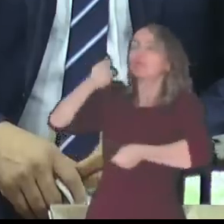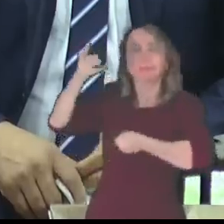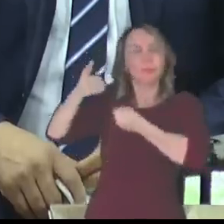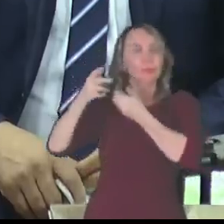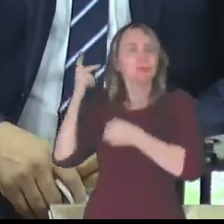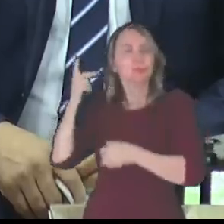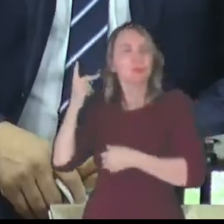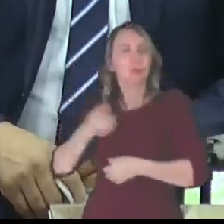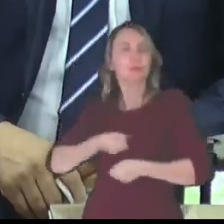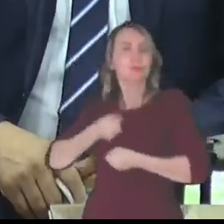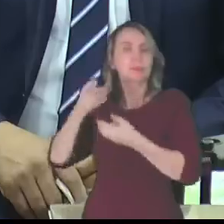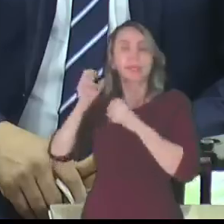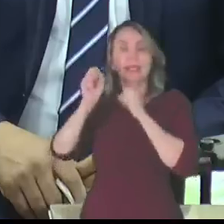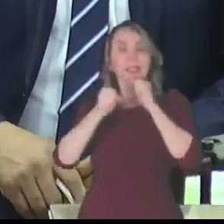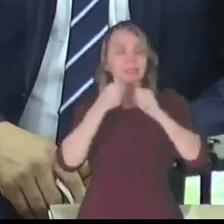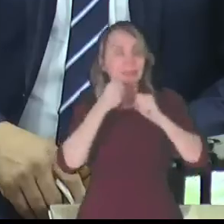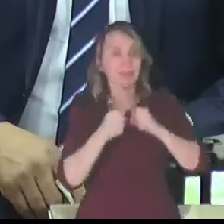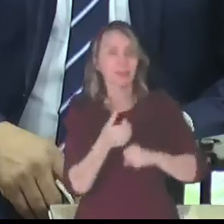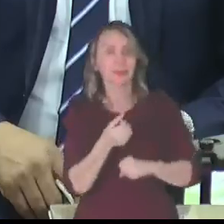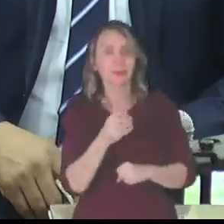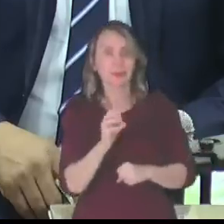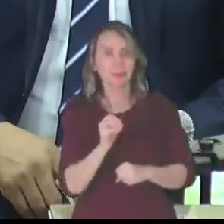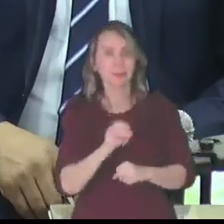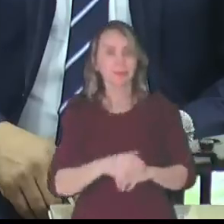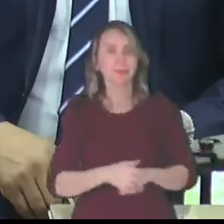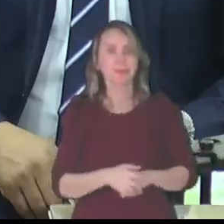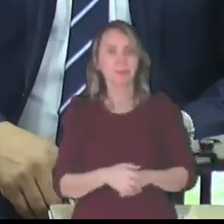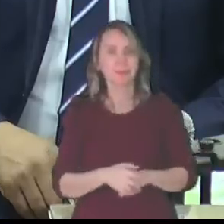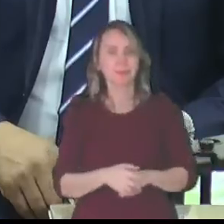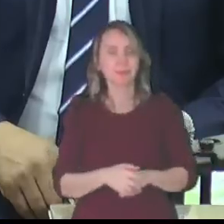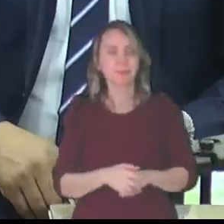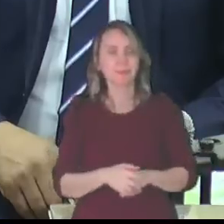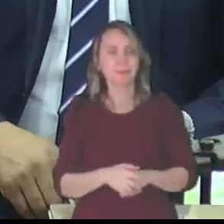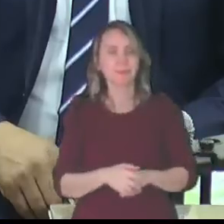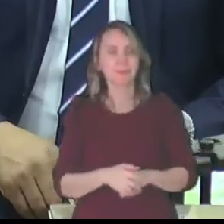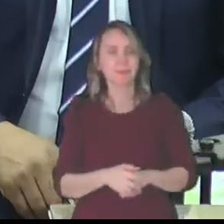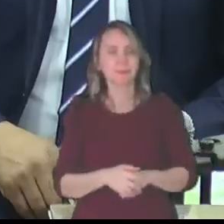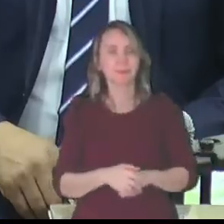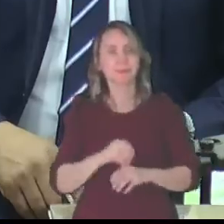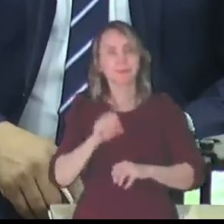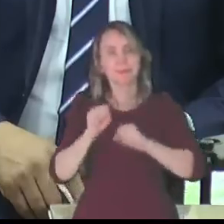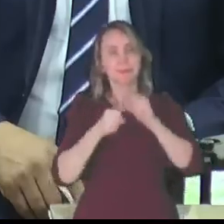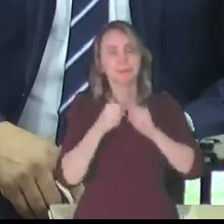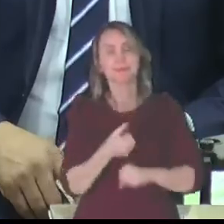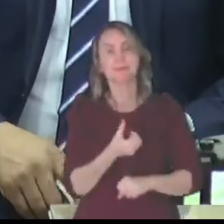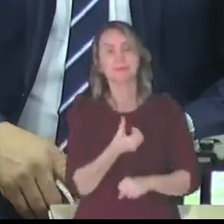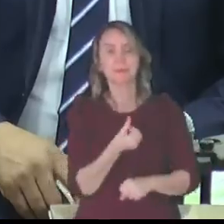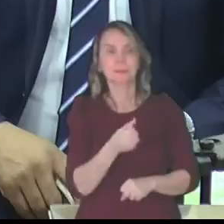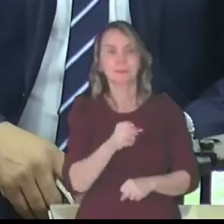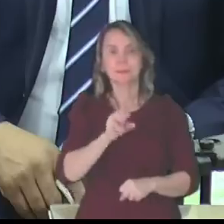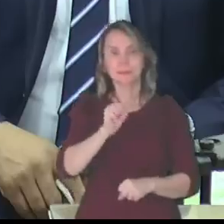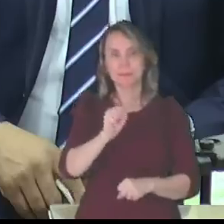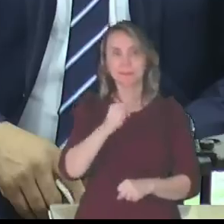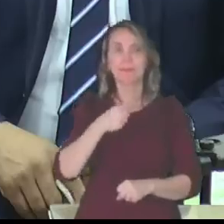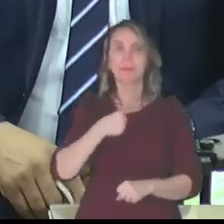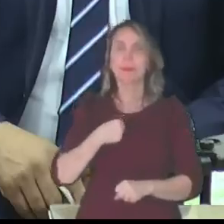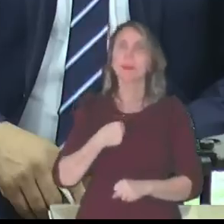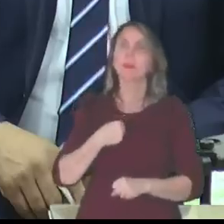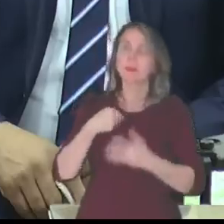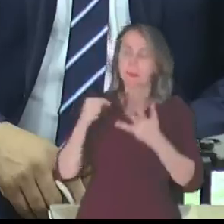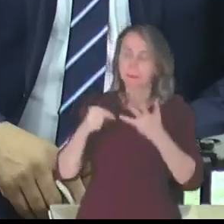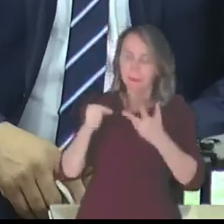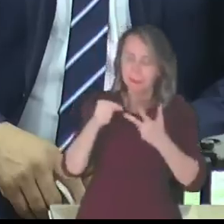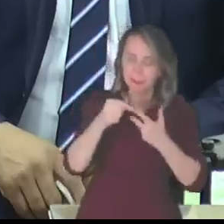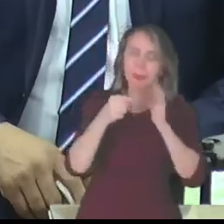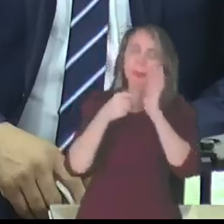foi lá no Salmo 68 uma besteirinha glória Jesus no Salmo 68 diz assim eu apresentando a Deus algumas coisas que